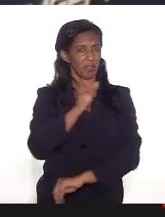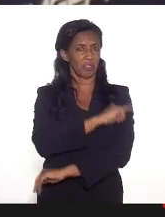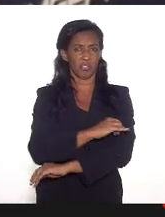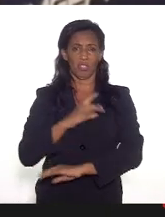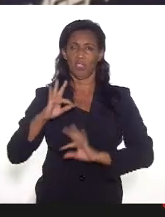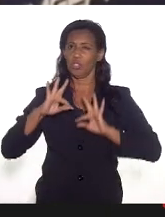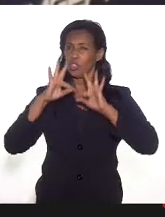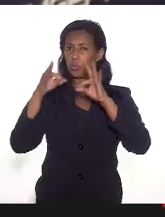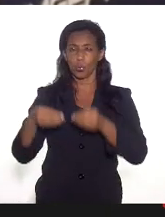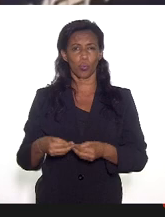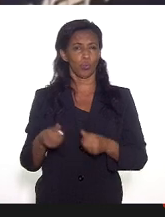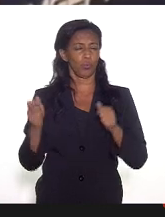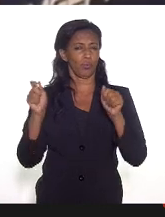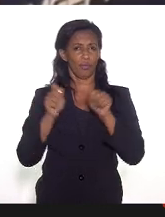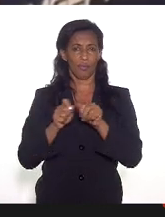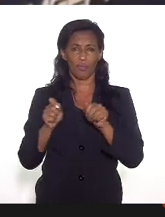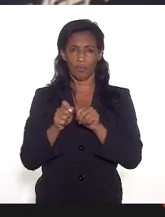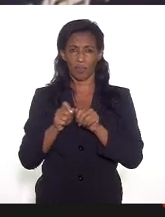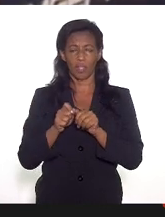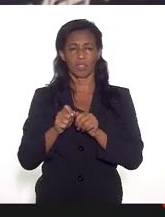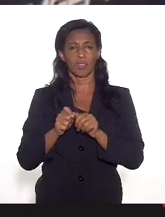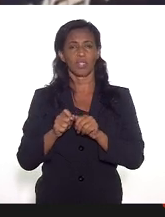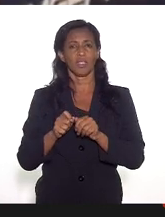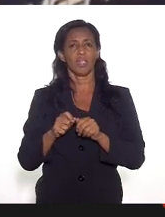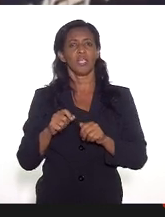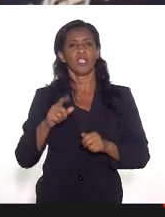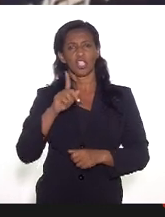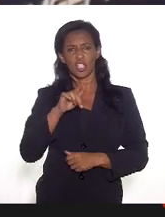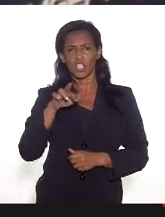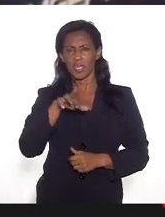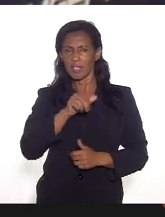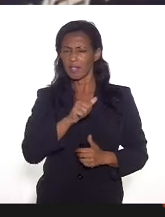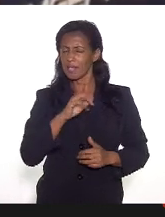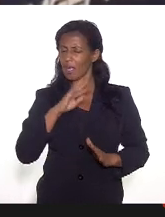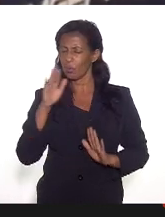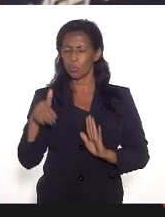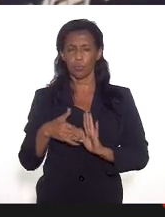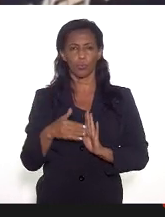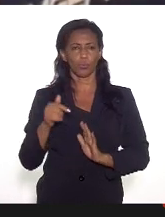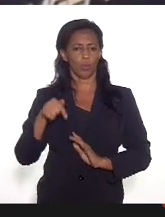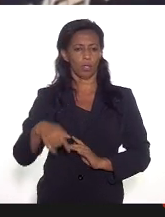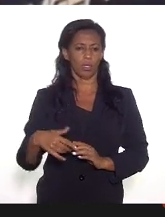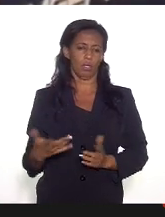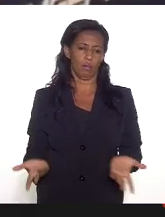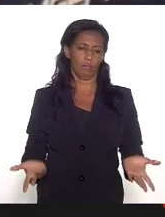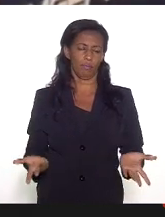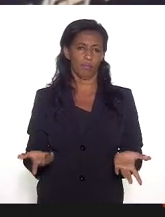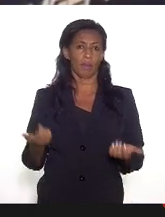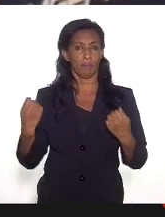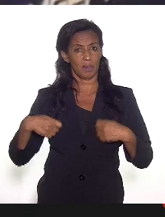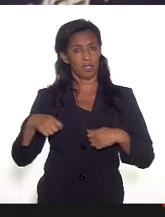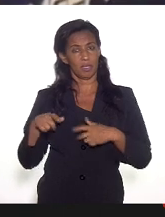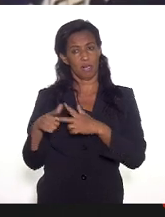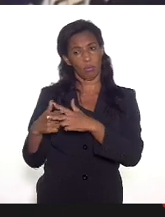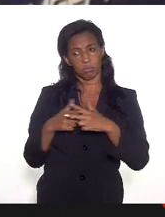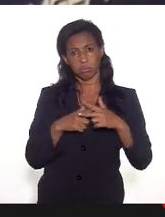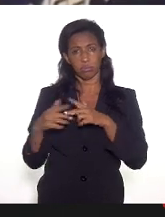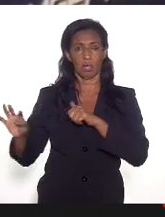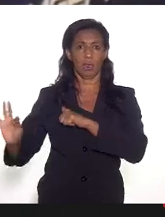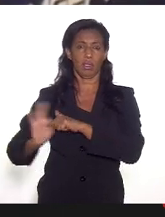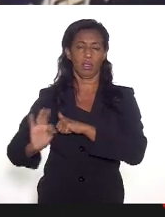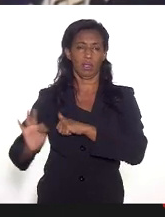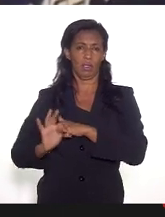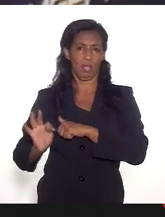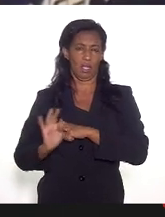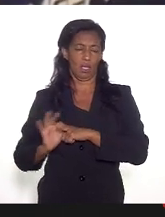de projetar e gerenciar. Logicamente, nós temos que atualizar algumas técnicas, em